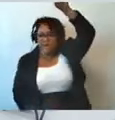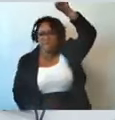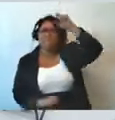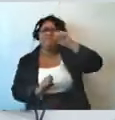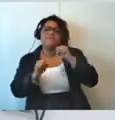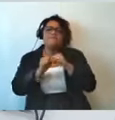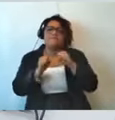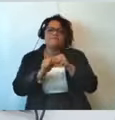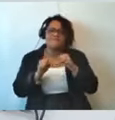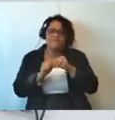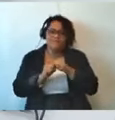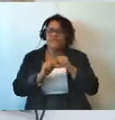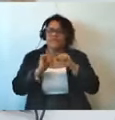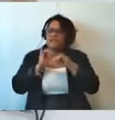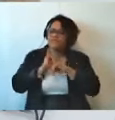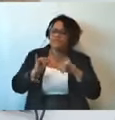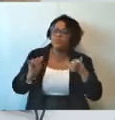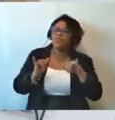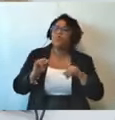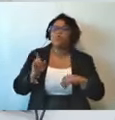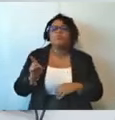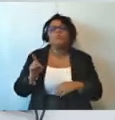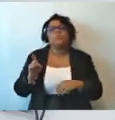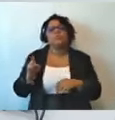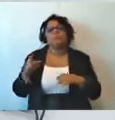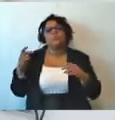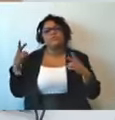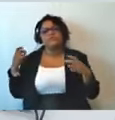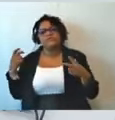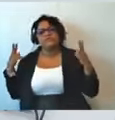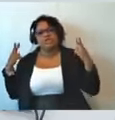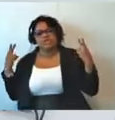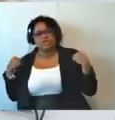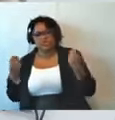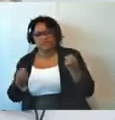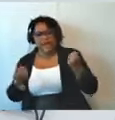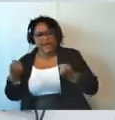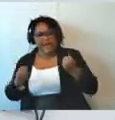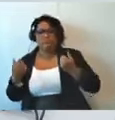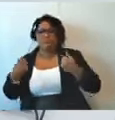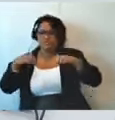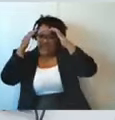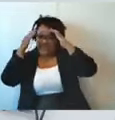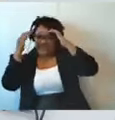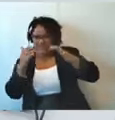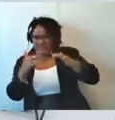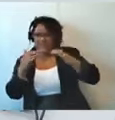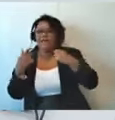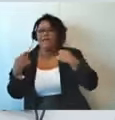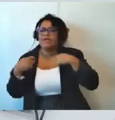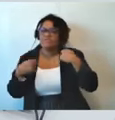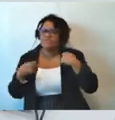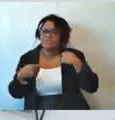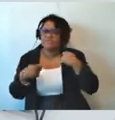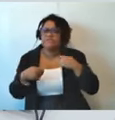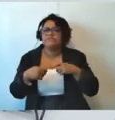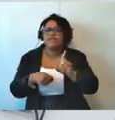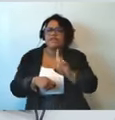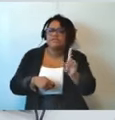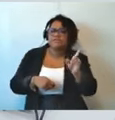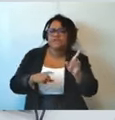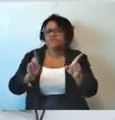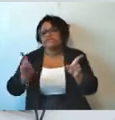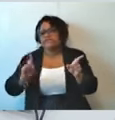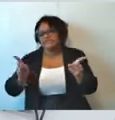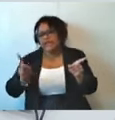para dar seta, os motoristas, os motociclistas, né, os pilotos de moto também, para não sair